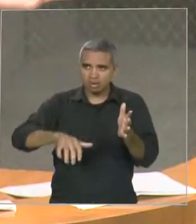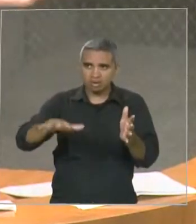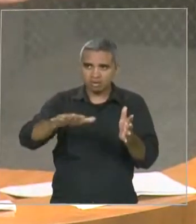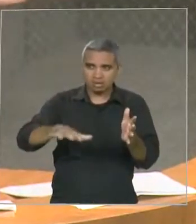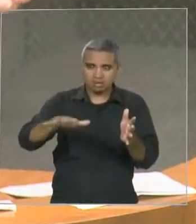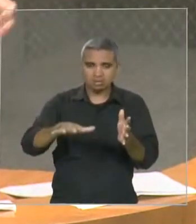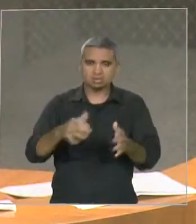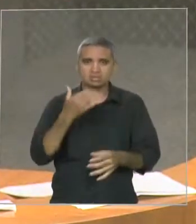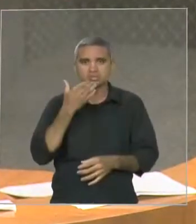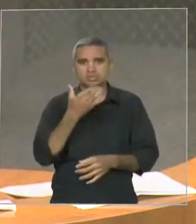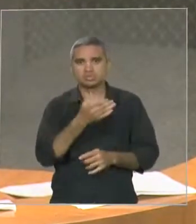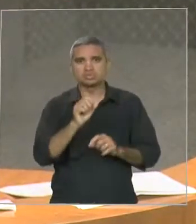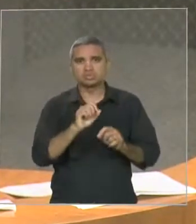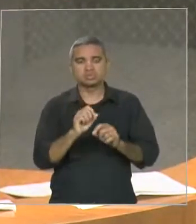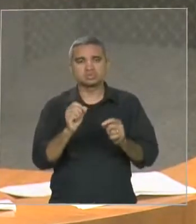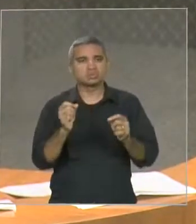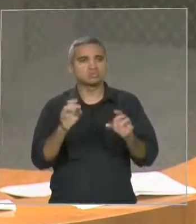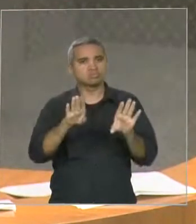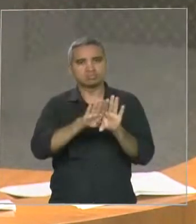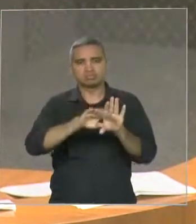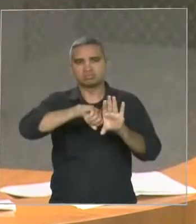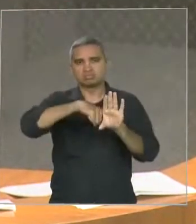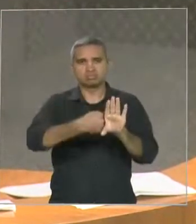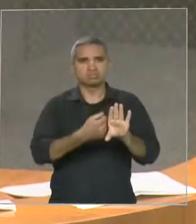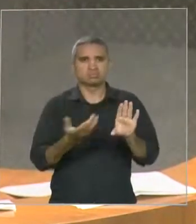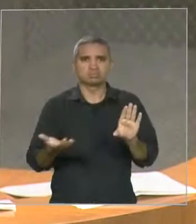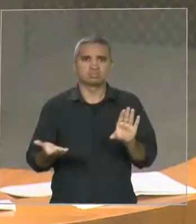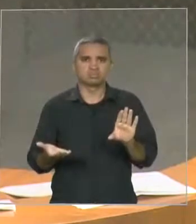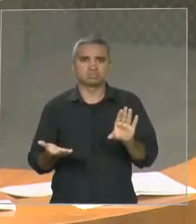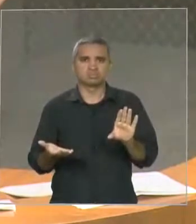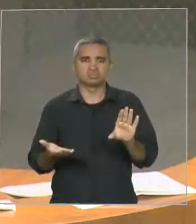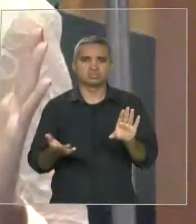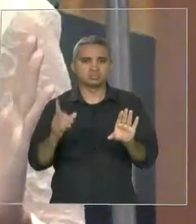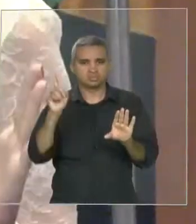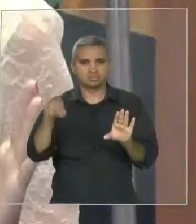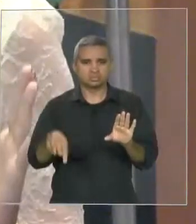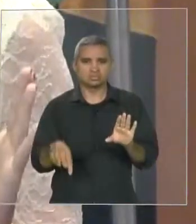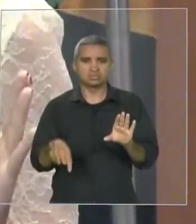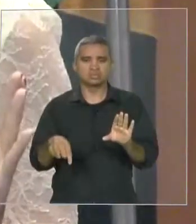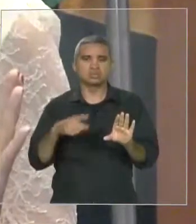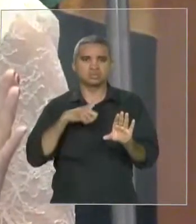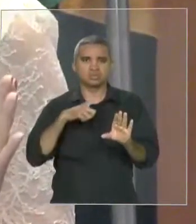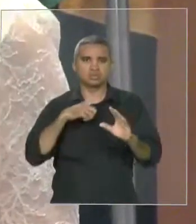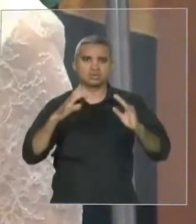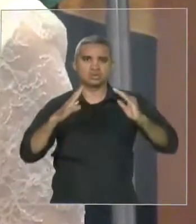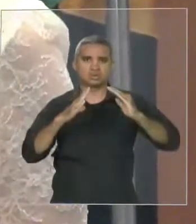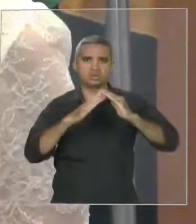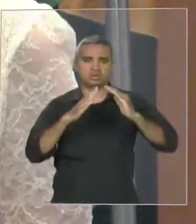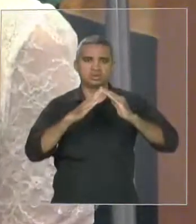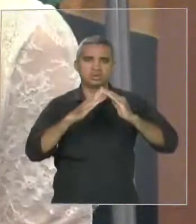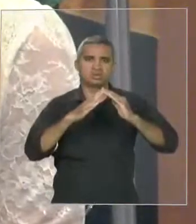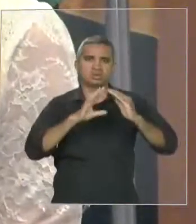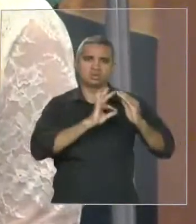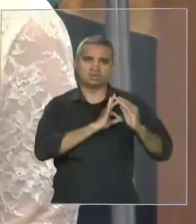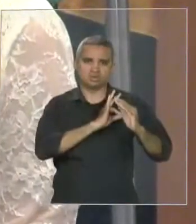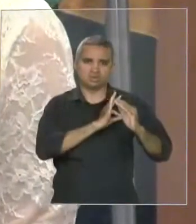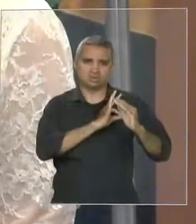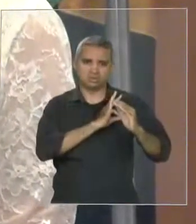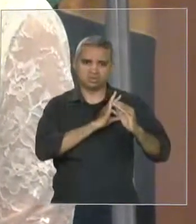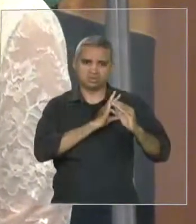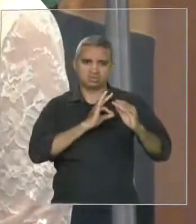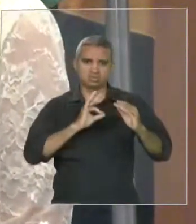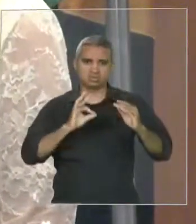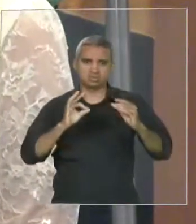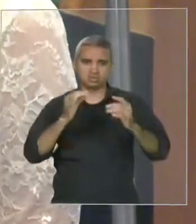acabar aquilo ali. É uma prisão, é uma gaiola no fundo de uma delegacia em Barra do Corda, onde ficam